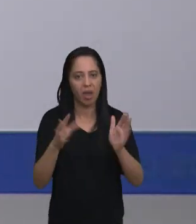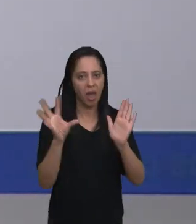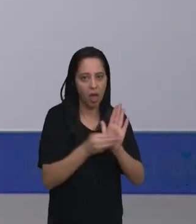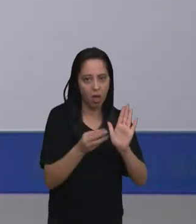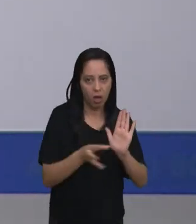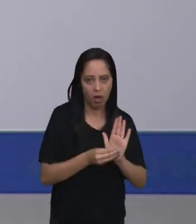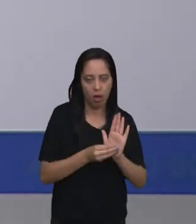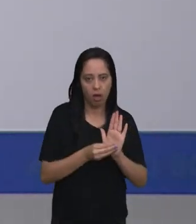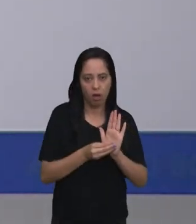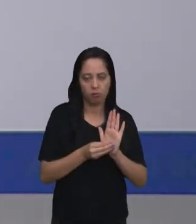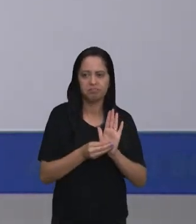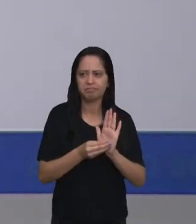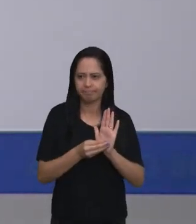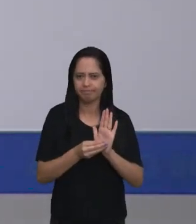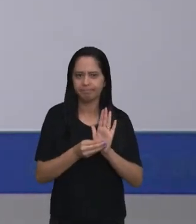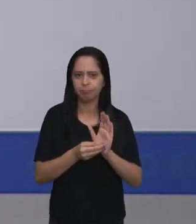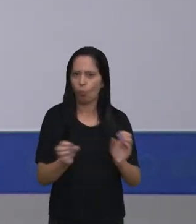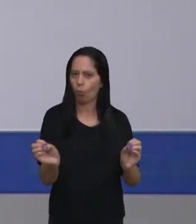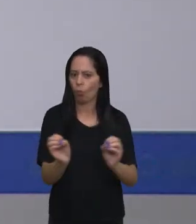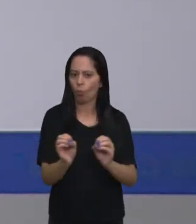emenda.